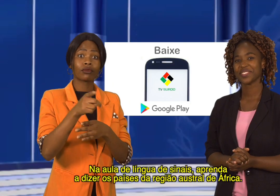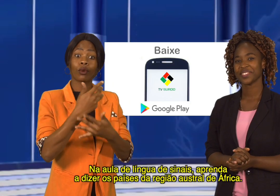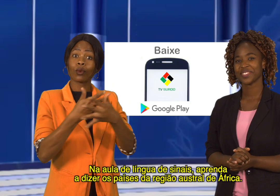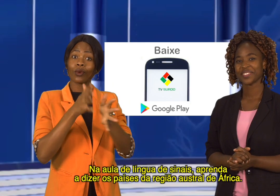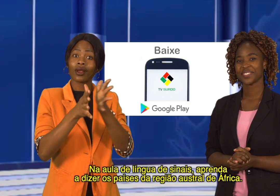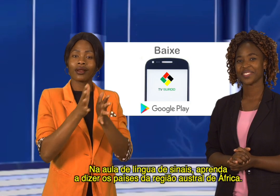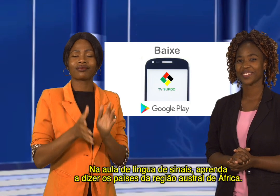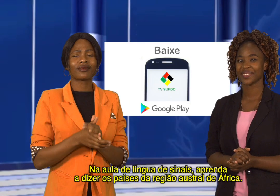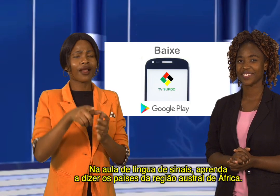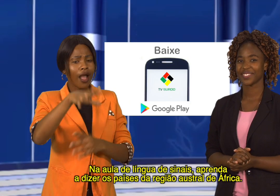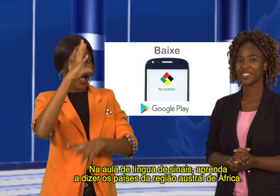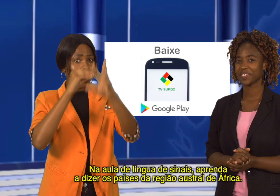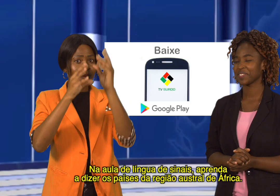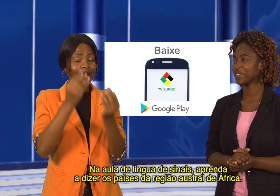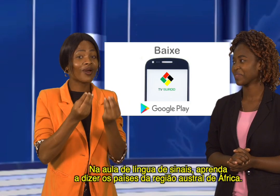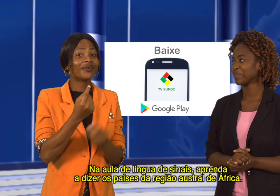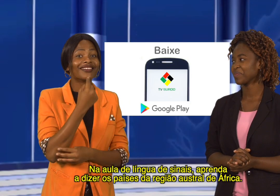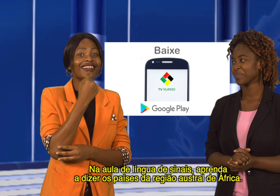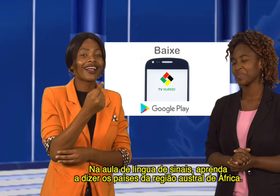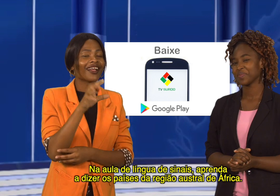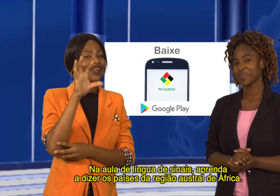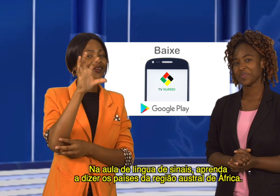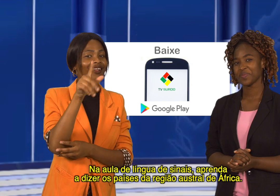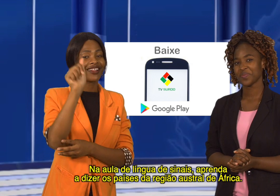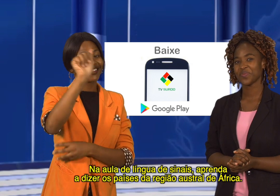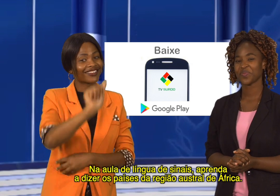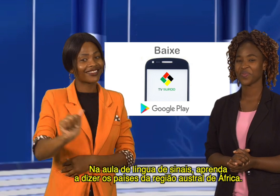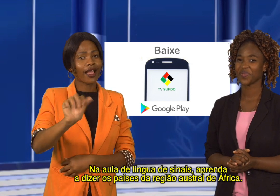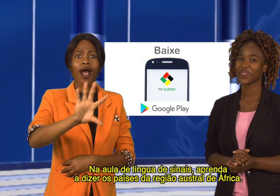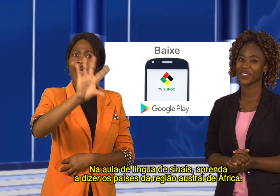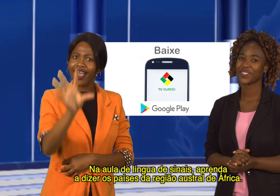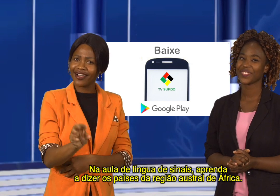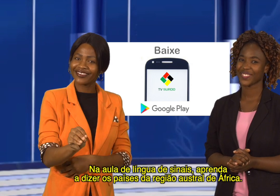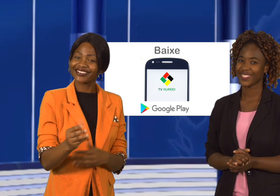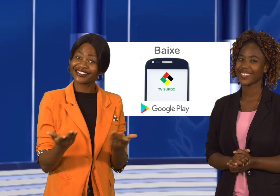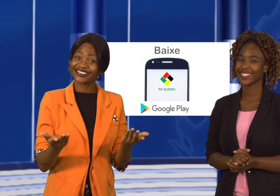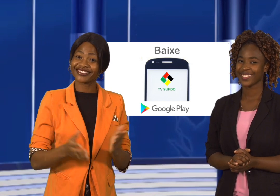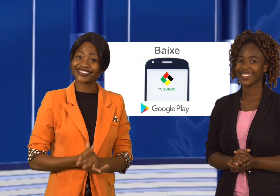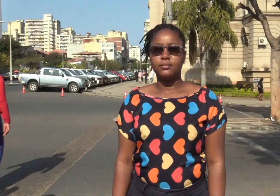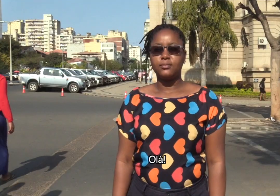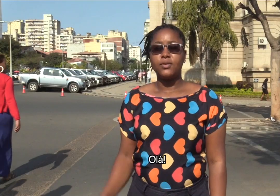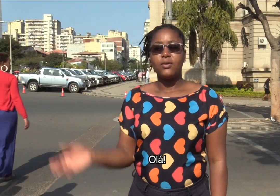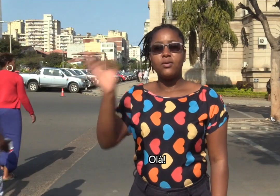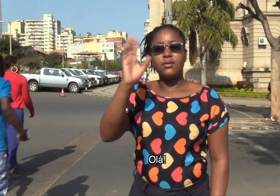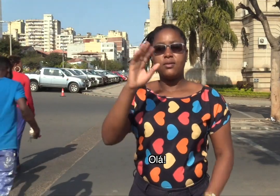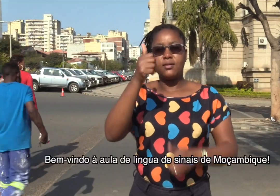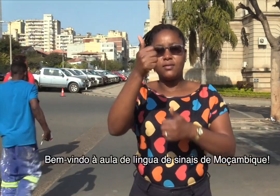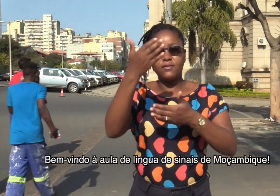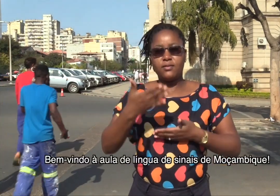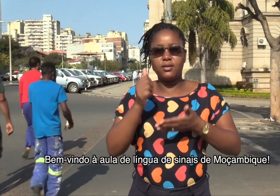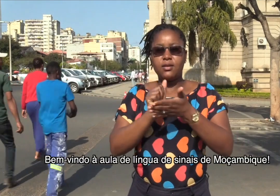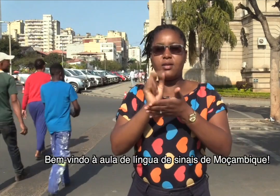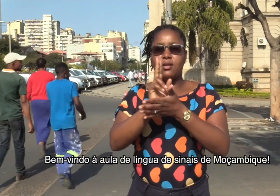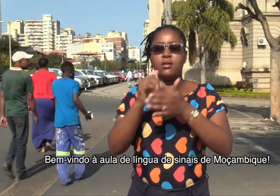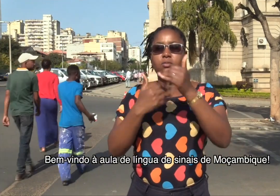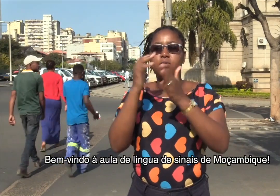Na aula de Língua de Sinais, aprenda a dizer os países da região austral de África. Olá,